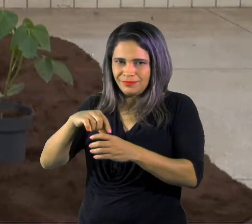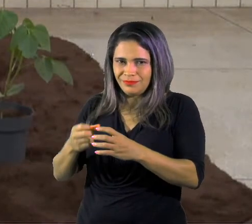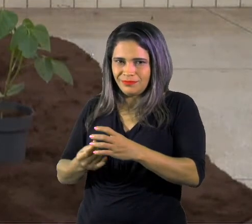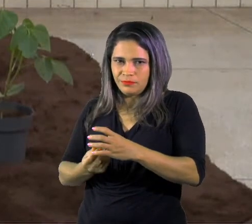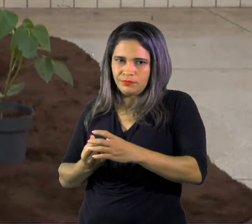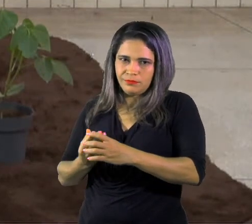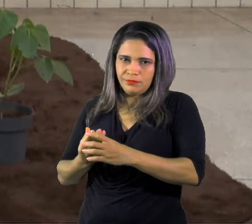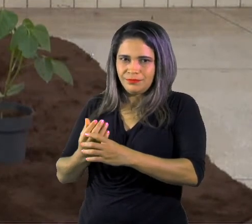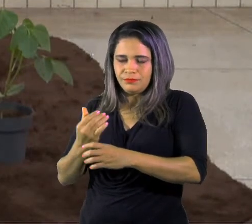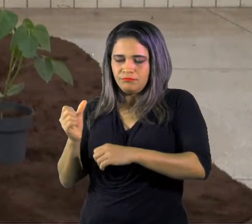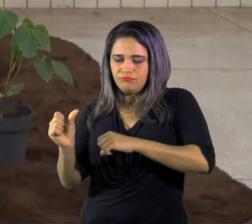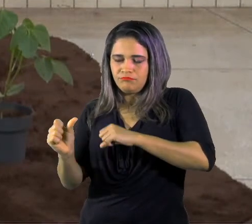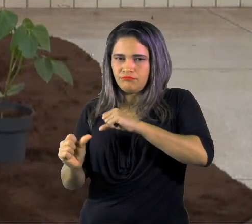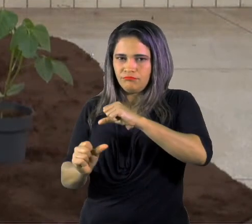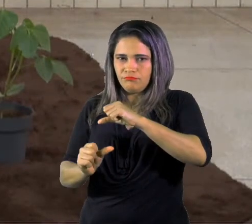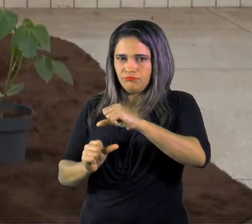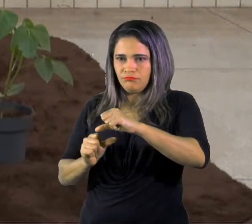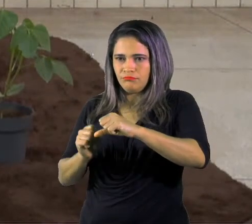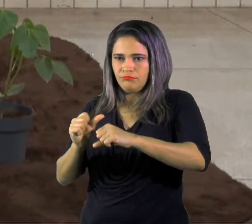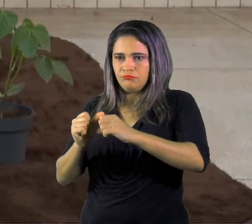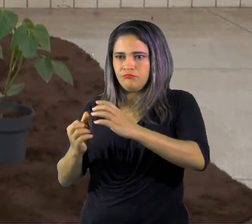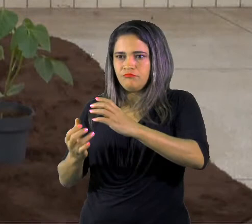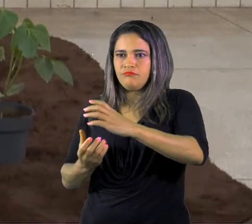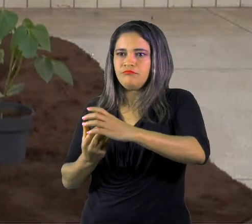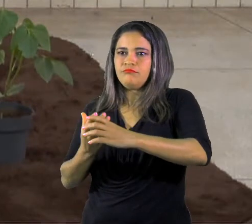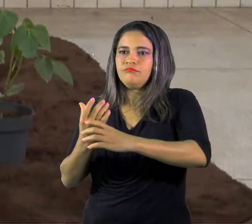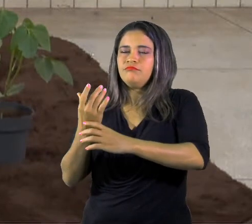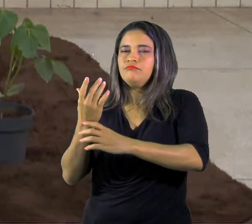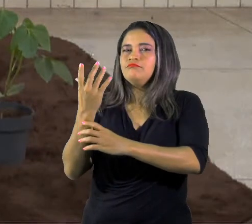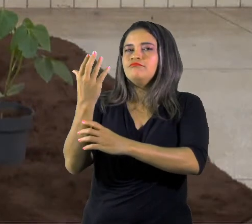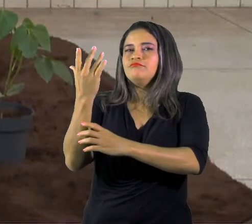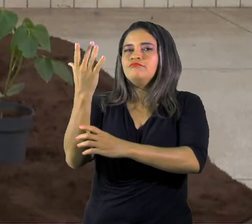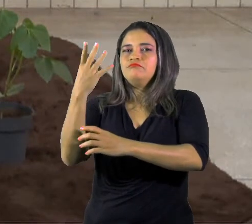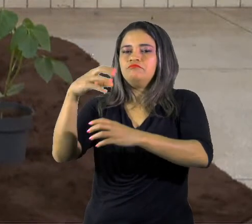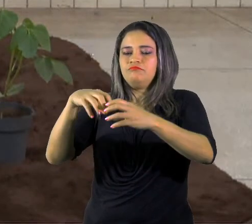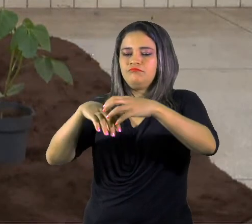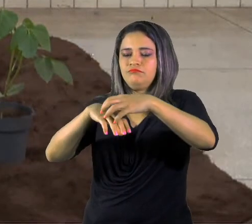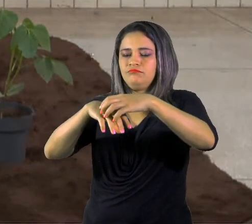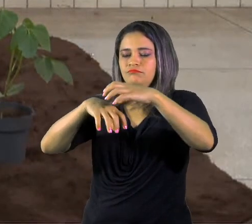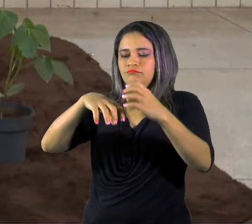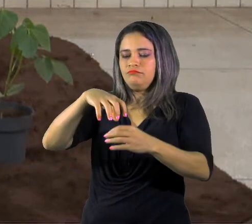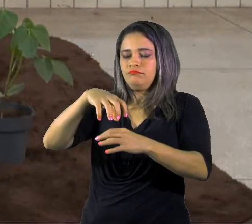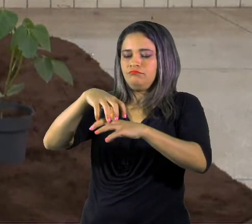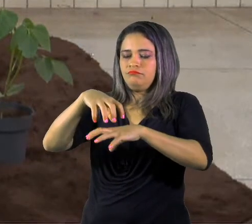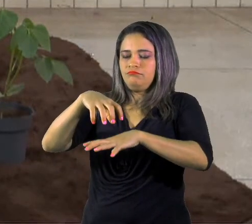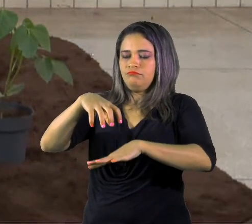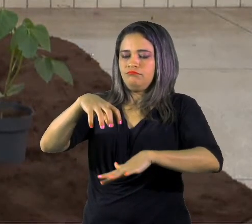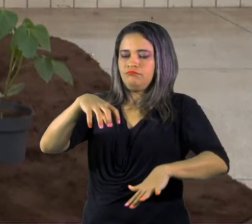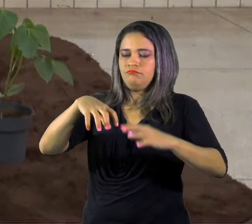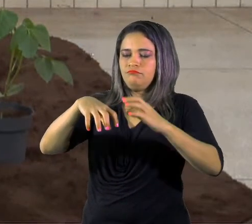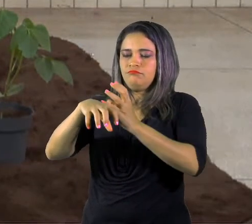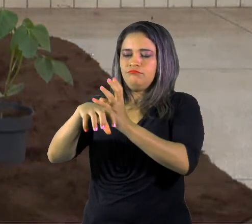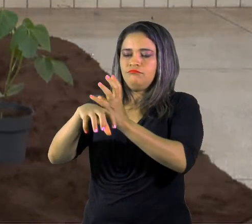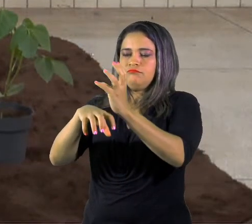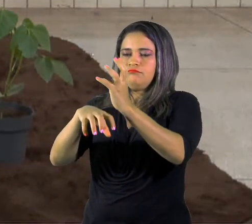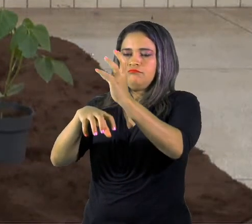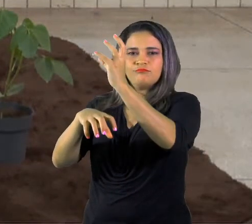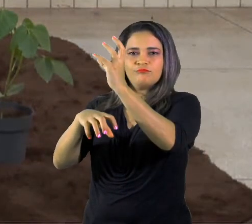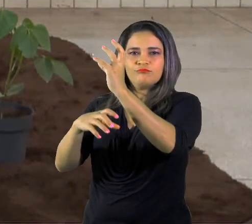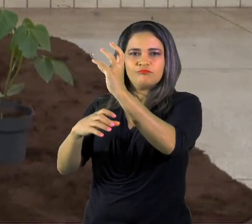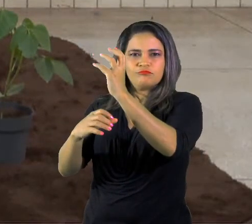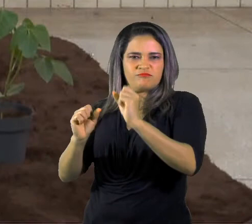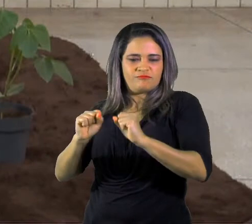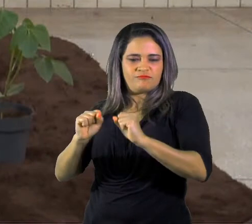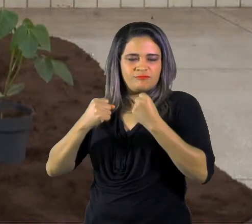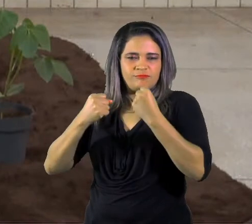se transformar numa linda planta com uma raiz e um caule mais robusto, mais corpulento. E